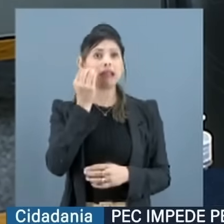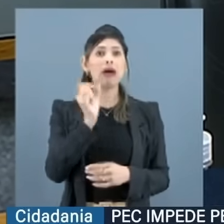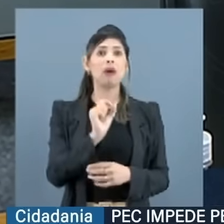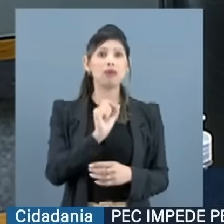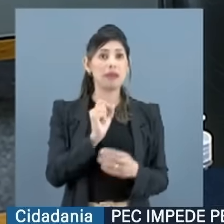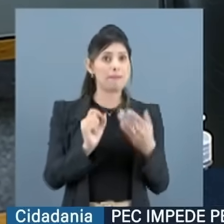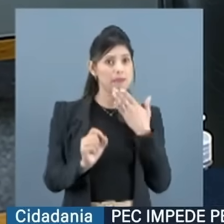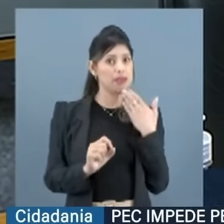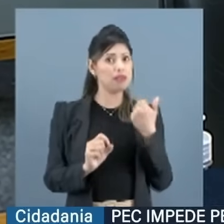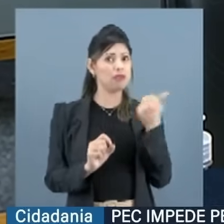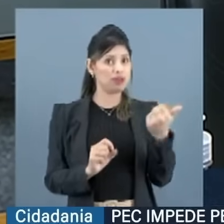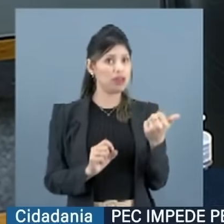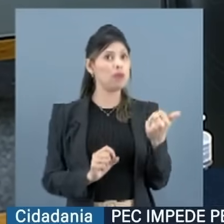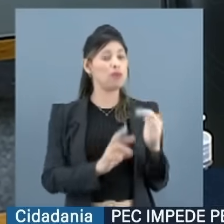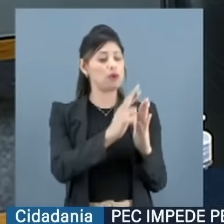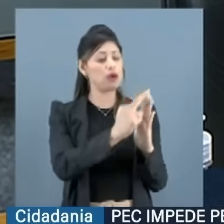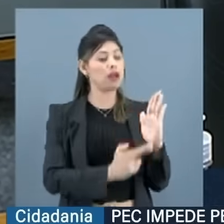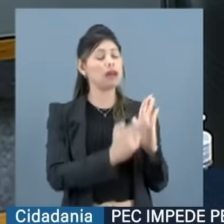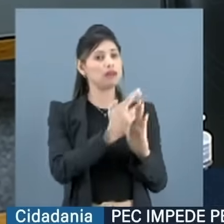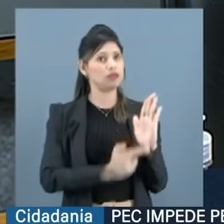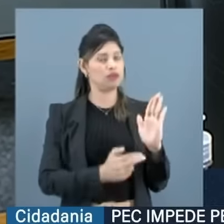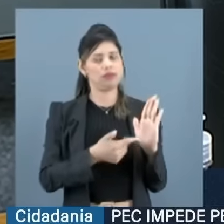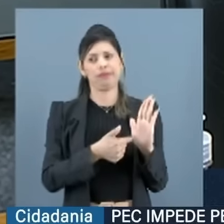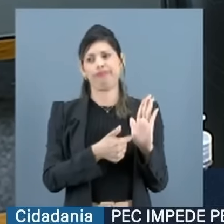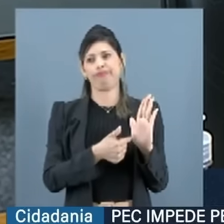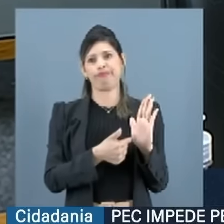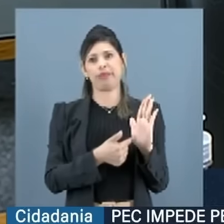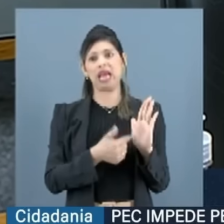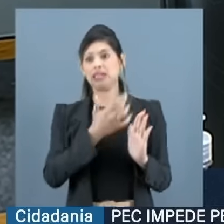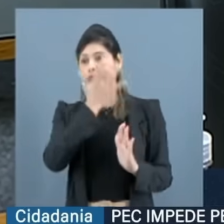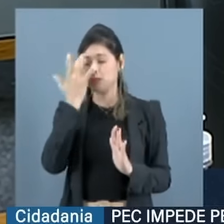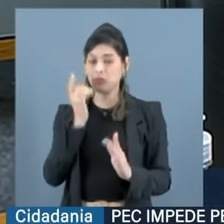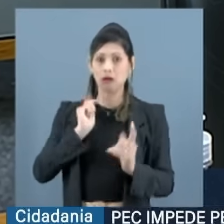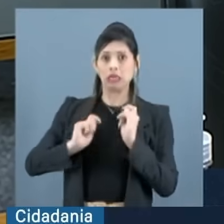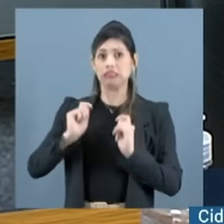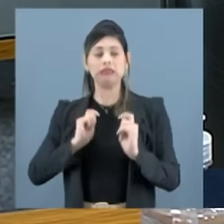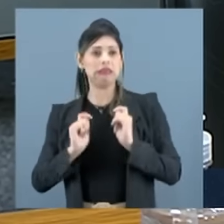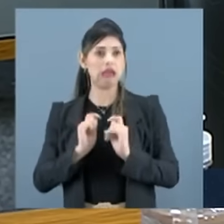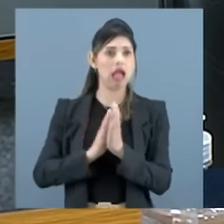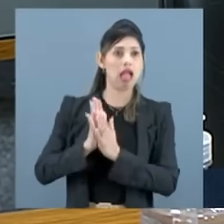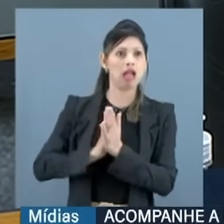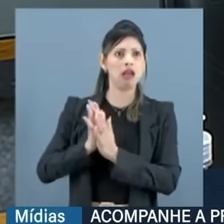encontrando. Nós temos um fato determinado, nós temos um prazo, né, que